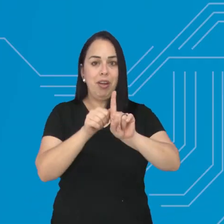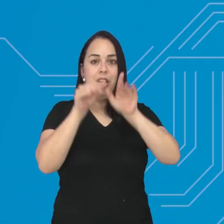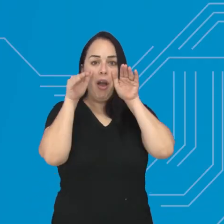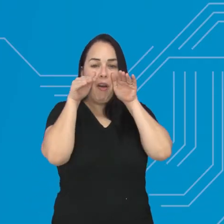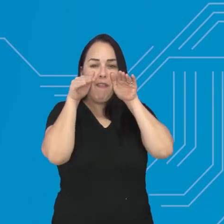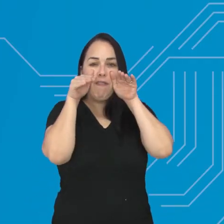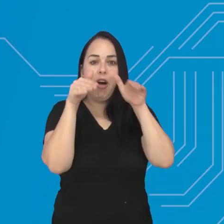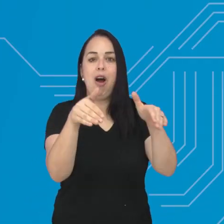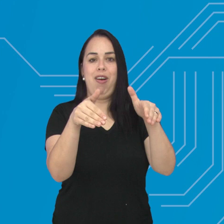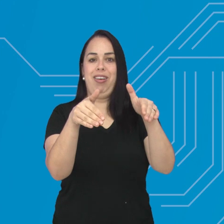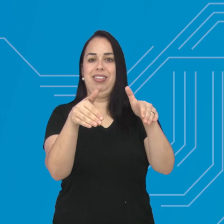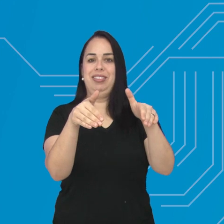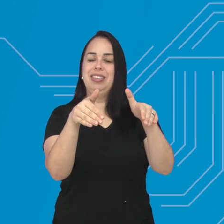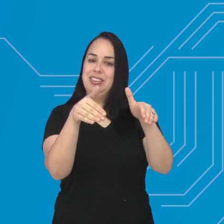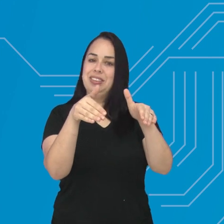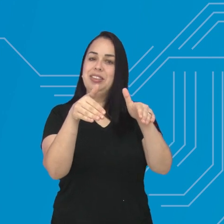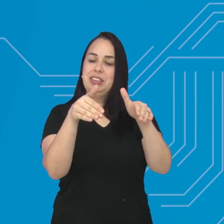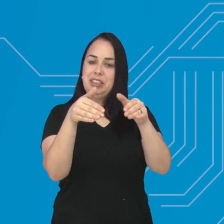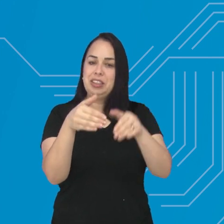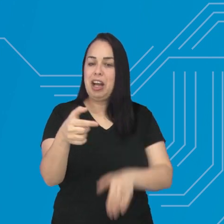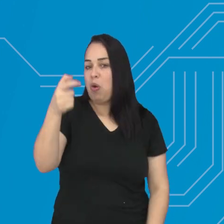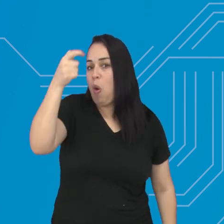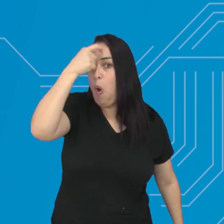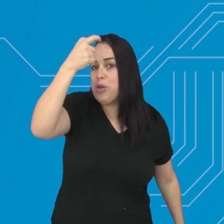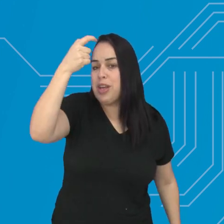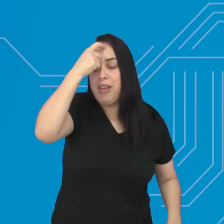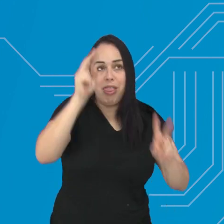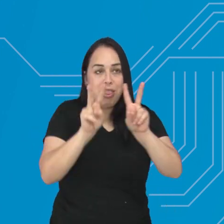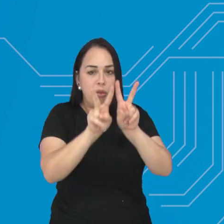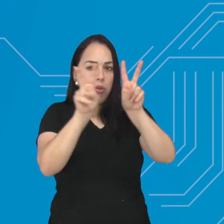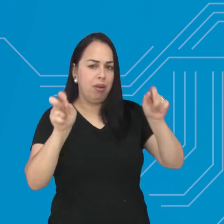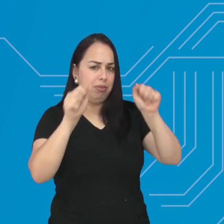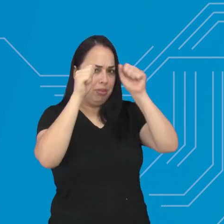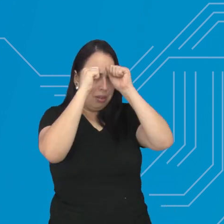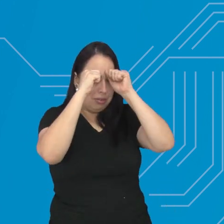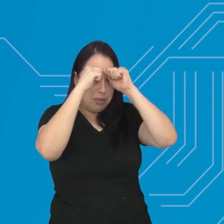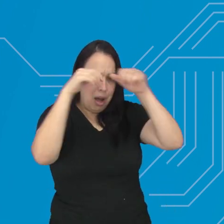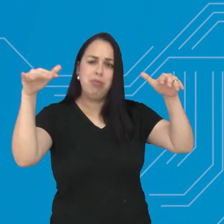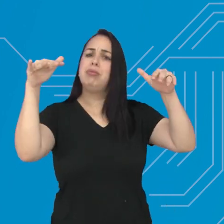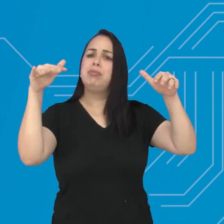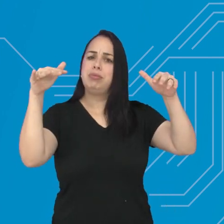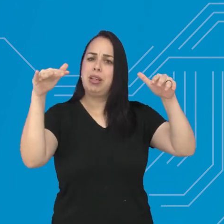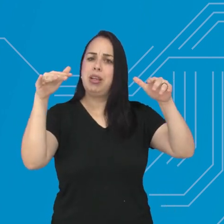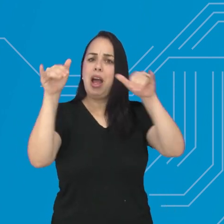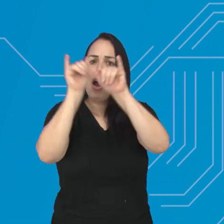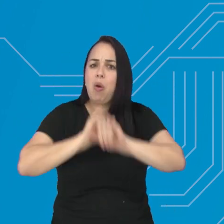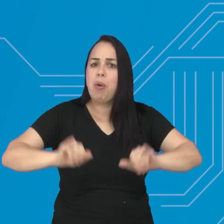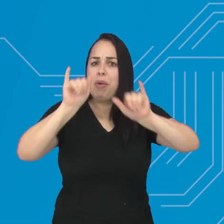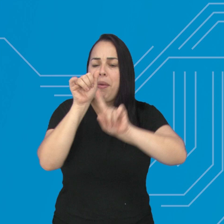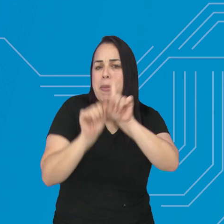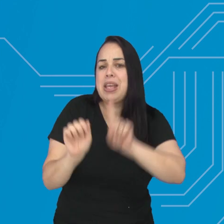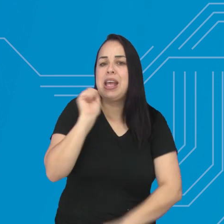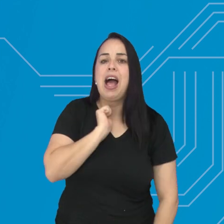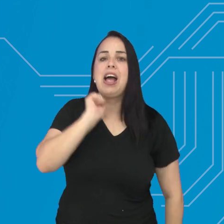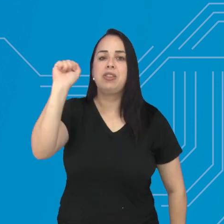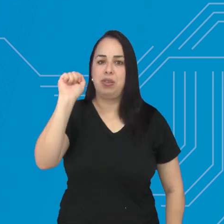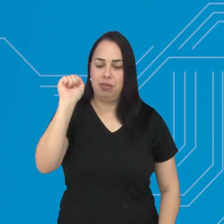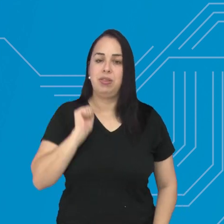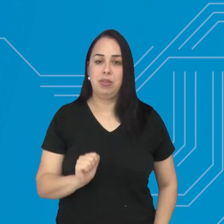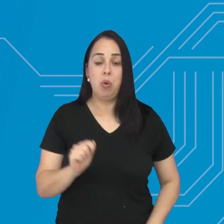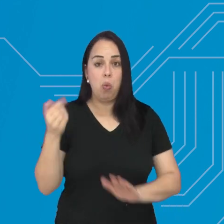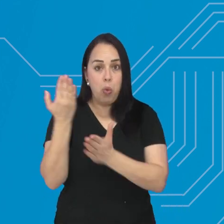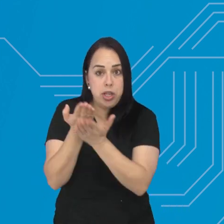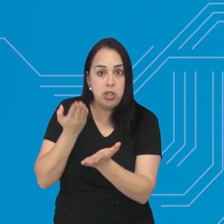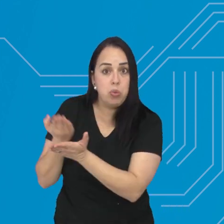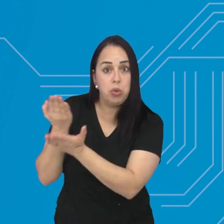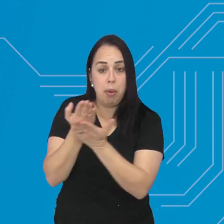as atenções de toda a comunidade se voltam para a conscientização sobre o transtorno do espectro autista. É a campanha Abril Azul. Um